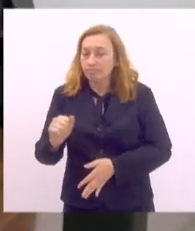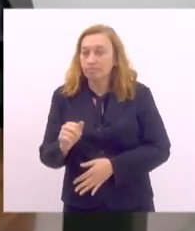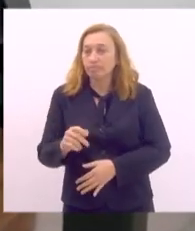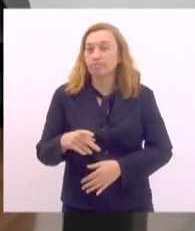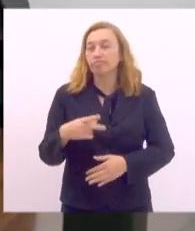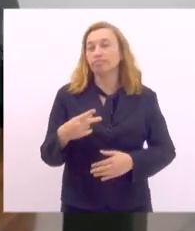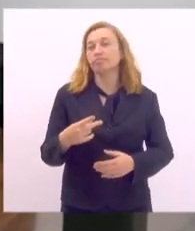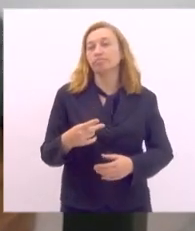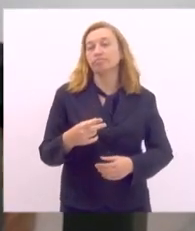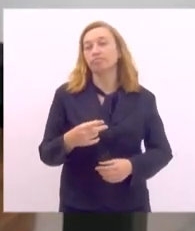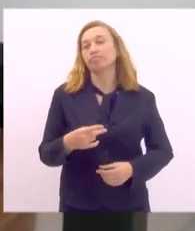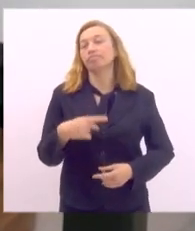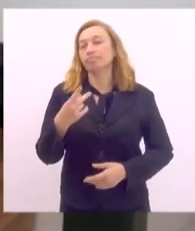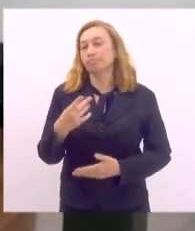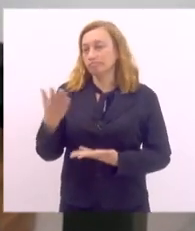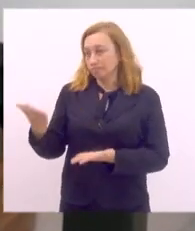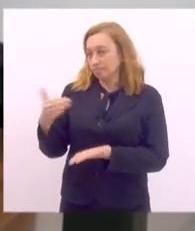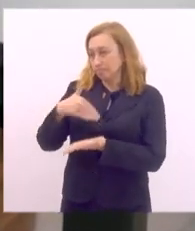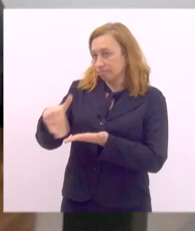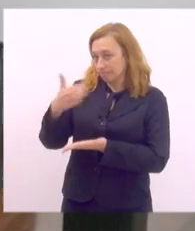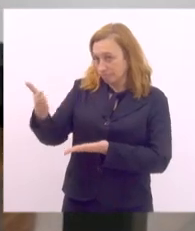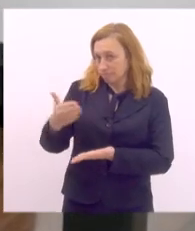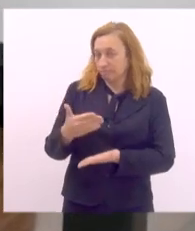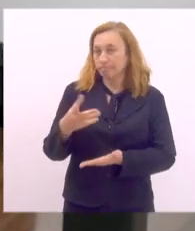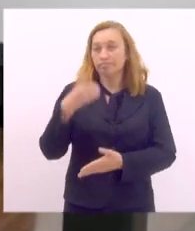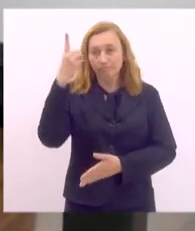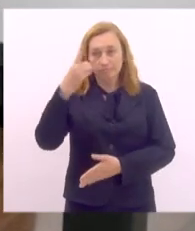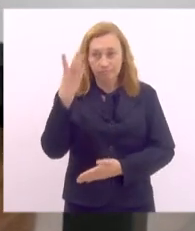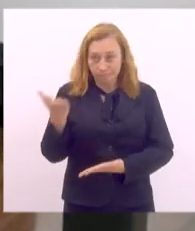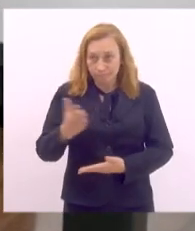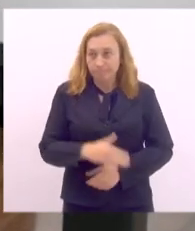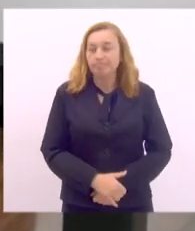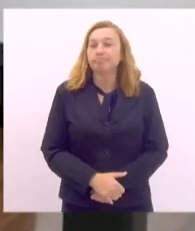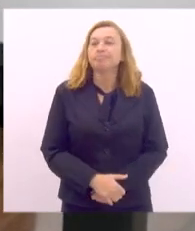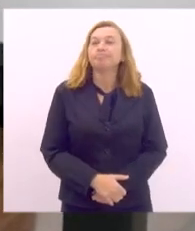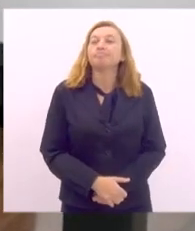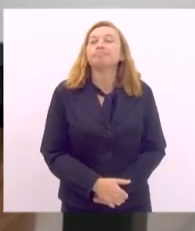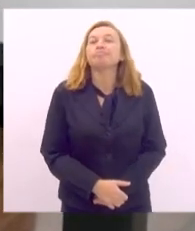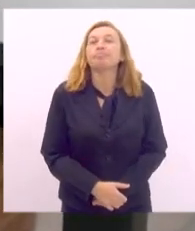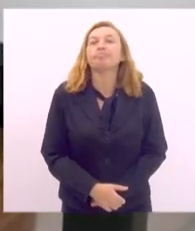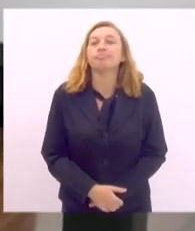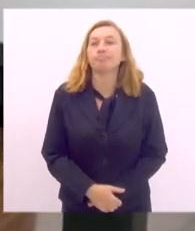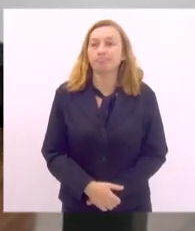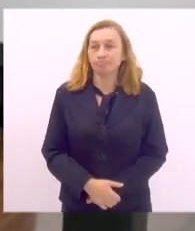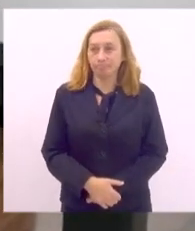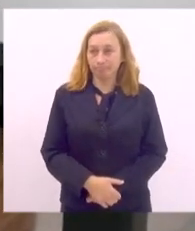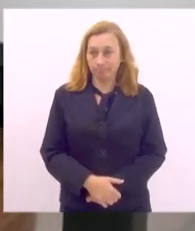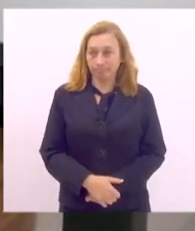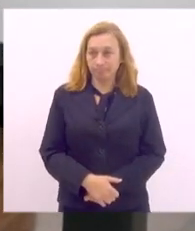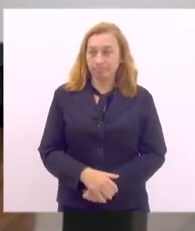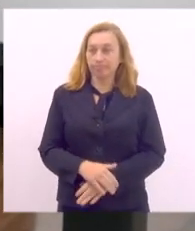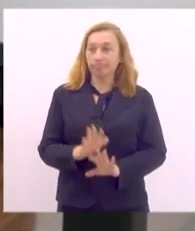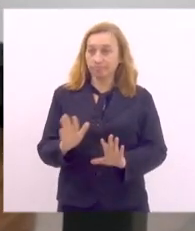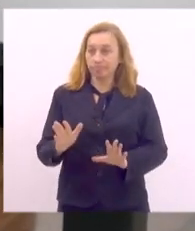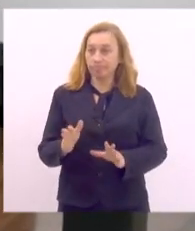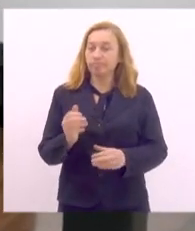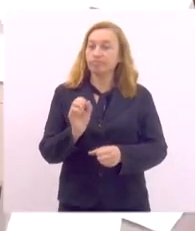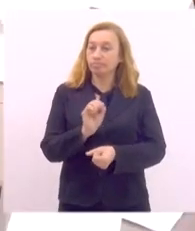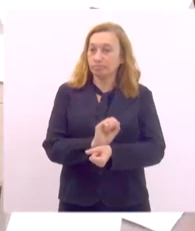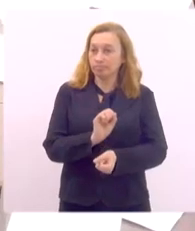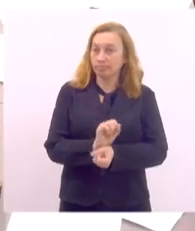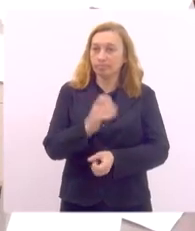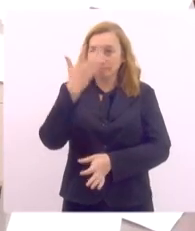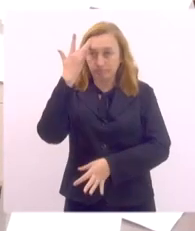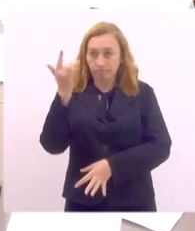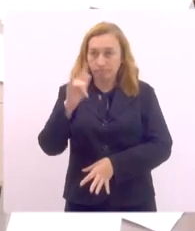decalagem. Diga, secretário. Deputado. Vou te pedir só uma gentileza. Deixa a gente colocar para amanhã, vou atender na sua derrubada, mas só para